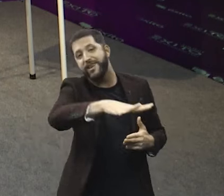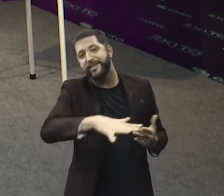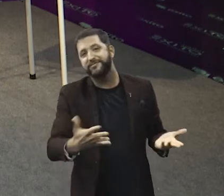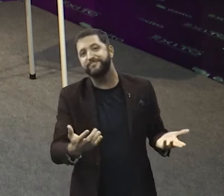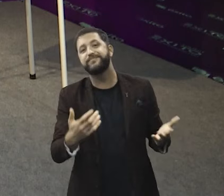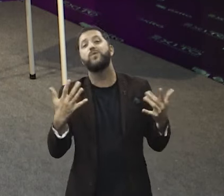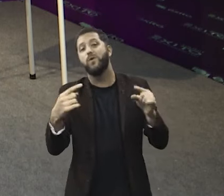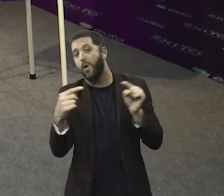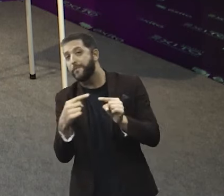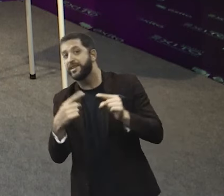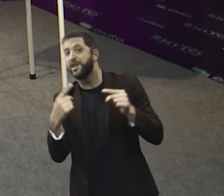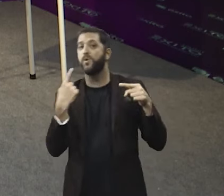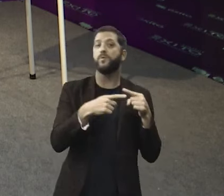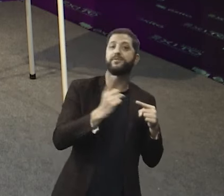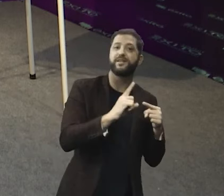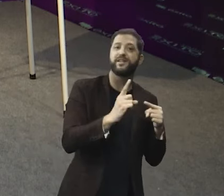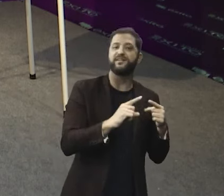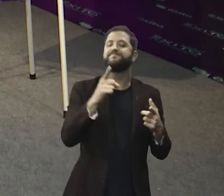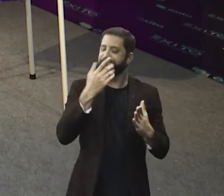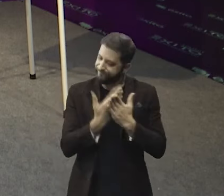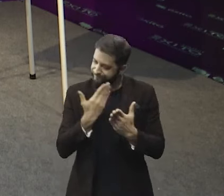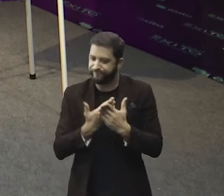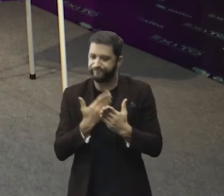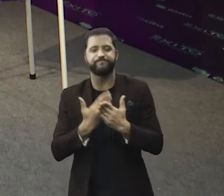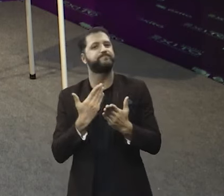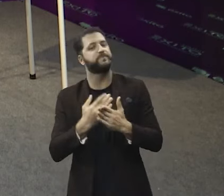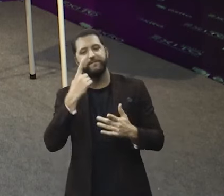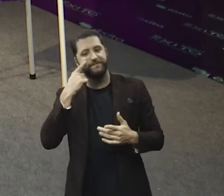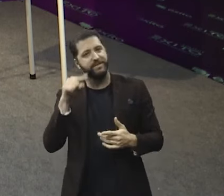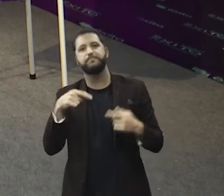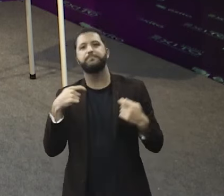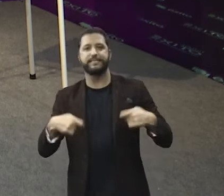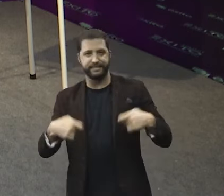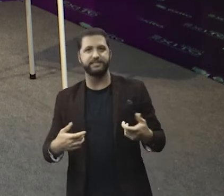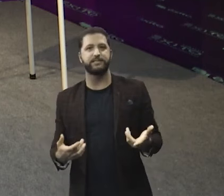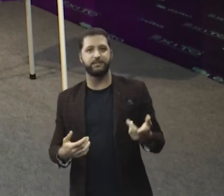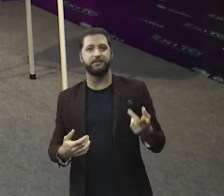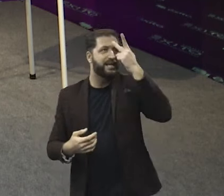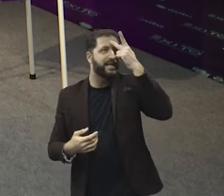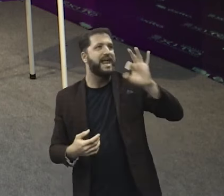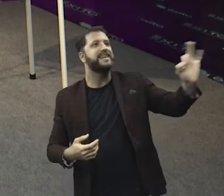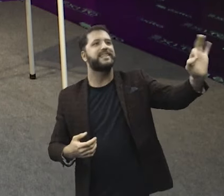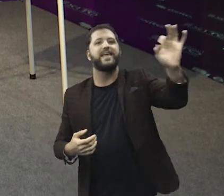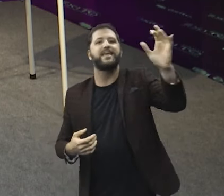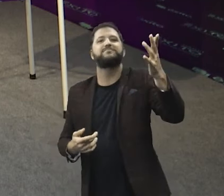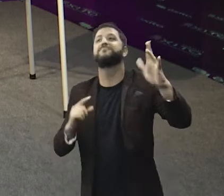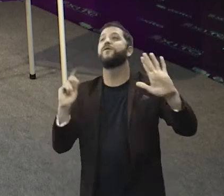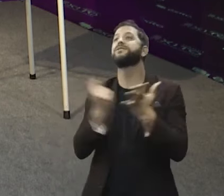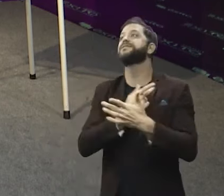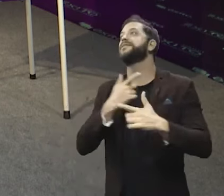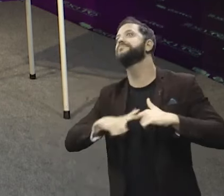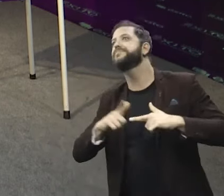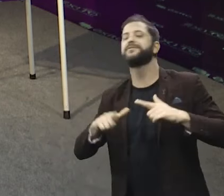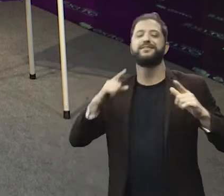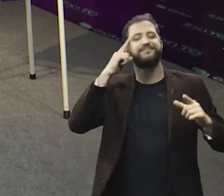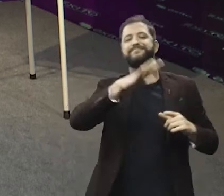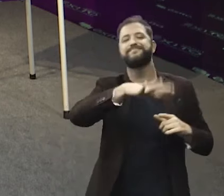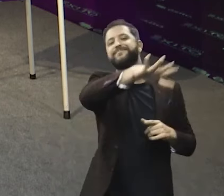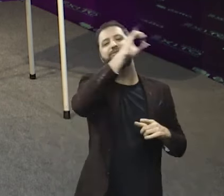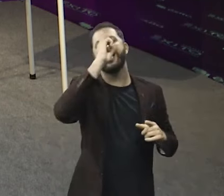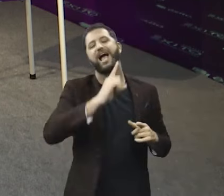e estudar porque ninguém sabe na real o que vai acontecer Por exemplo quando eu falo que vai ter um impacto na tua